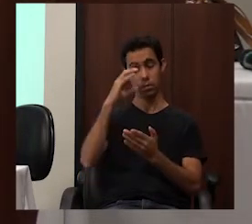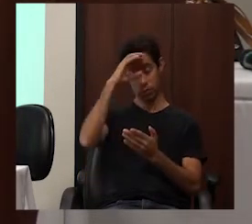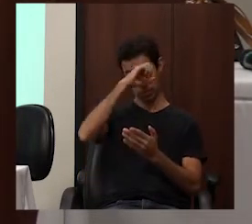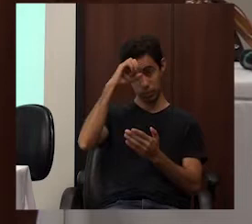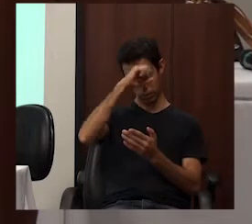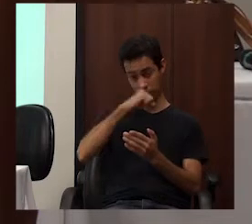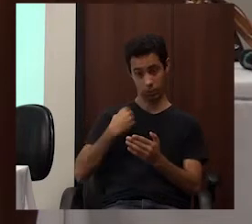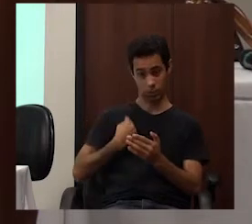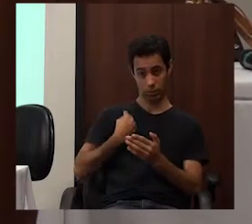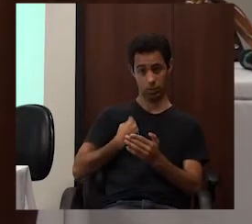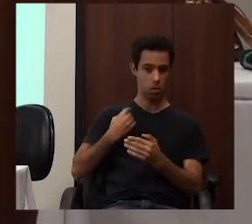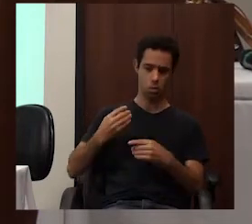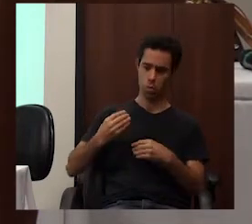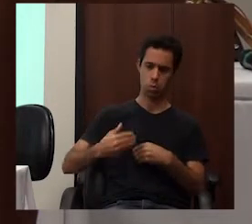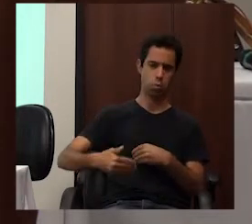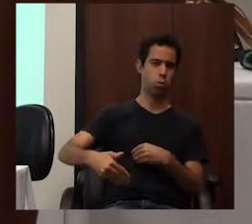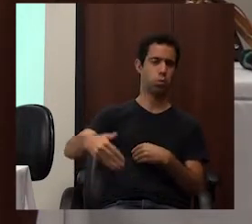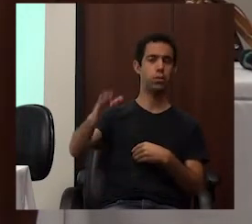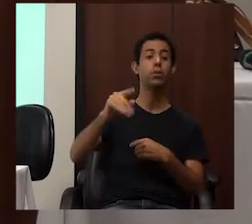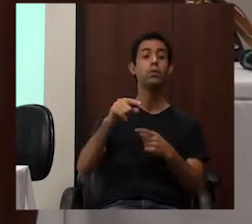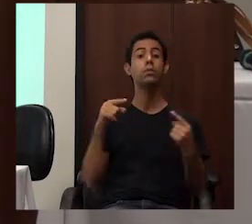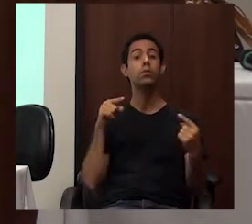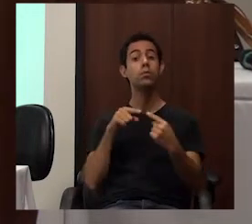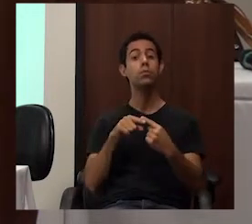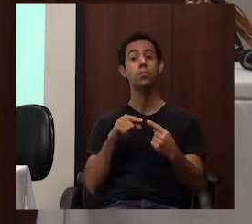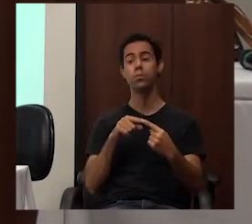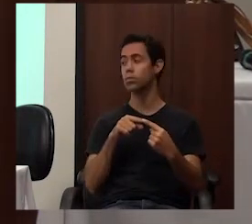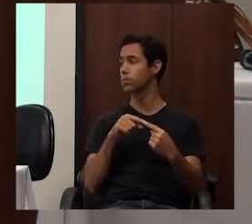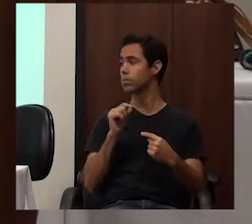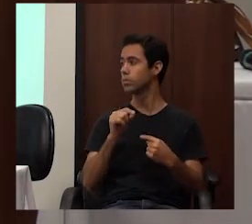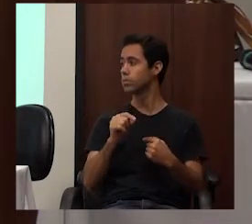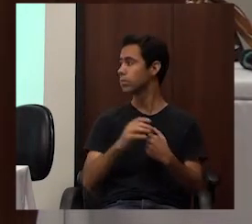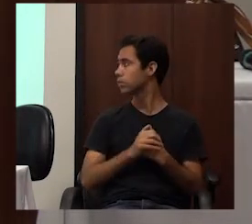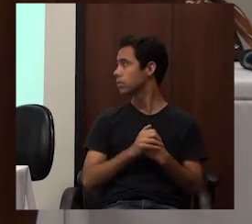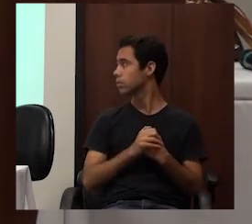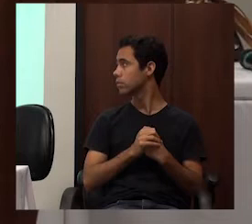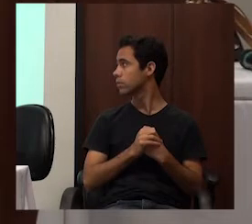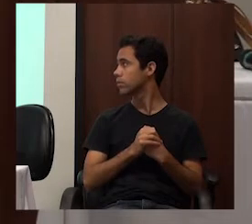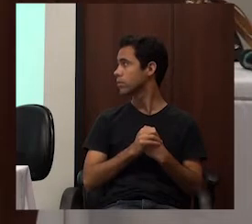toda a vida, com os seguintes objetivos. Também não vejo ação